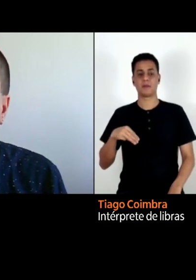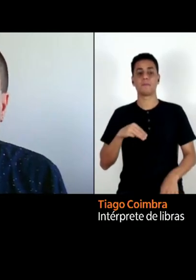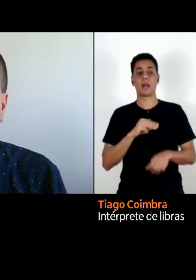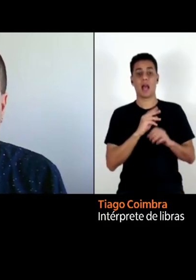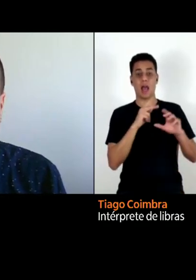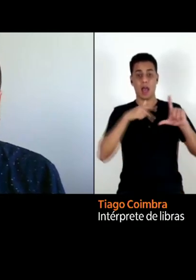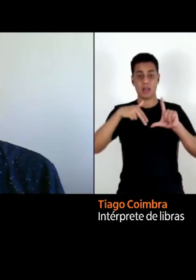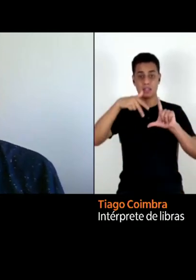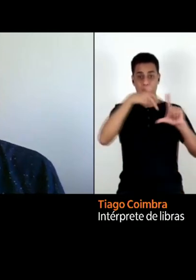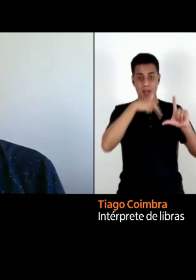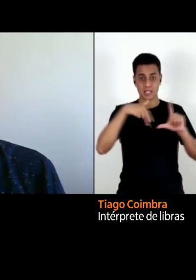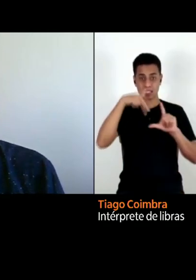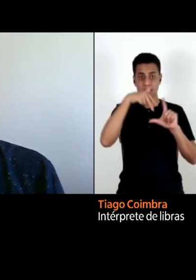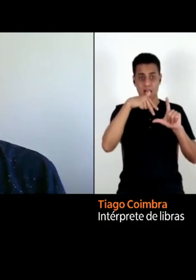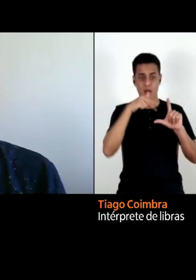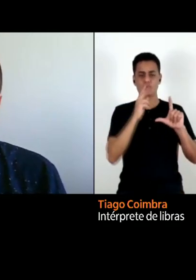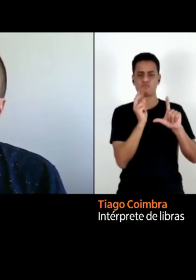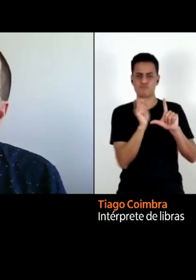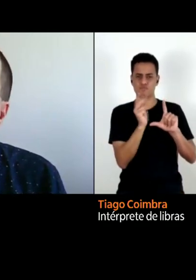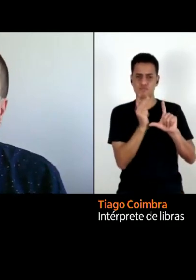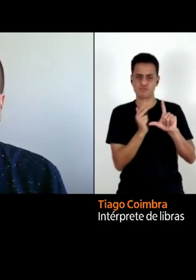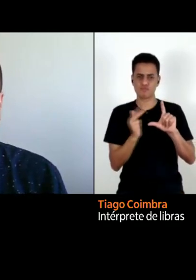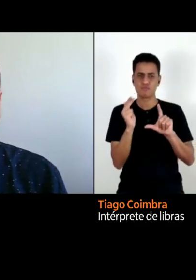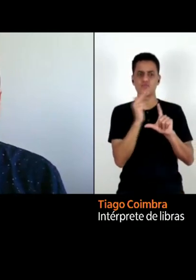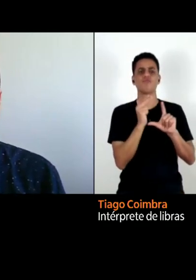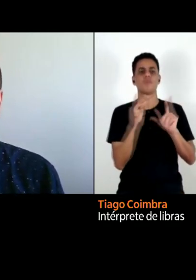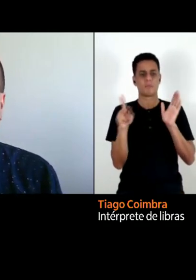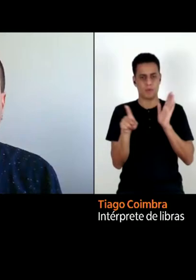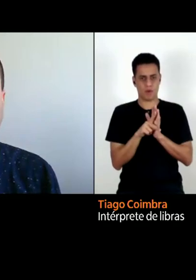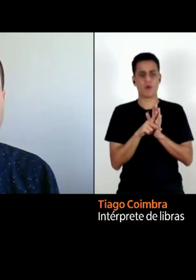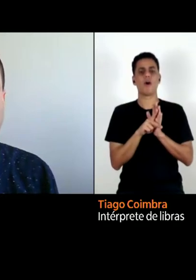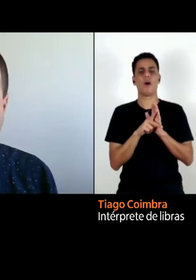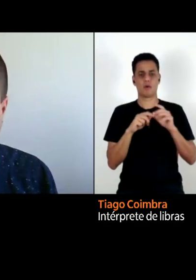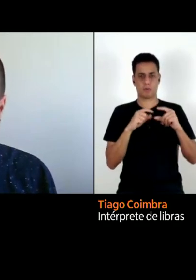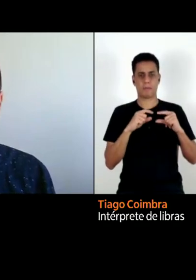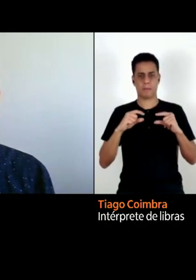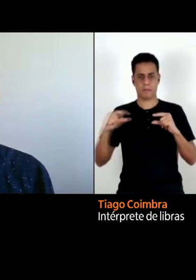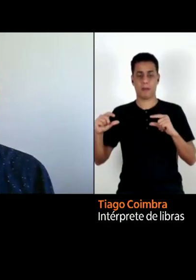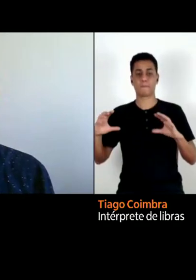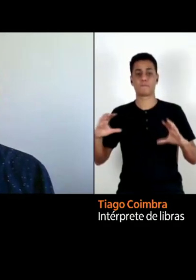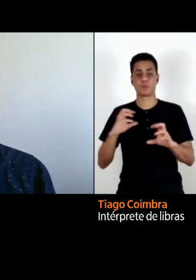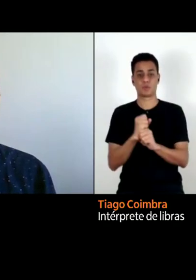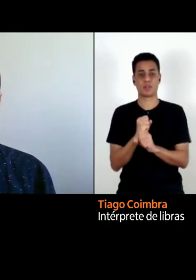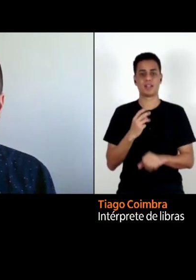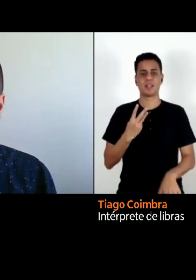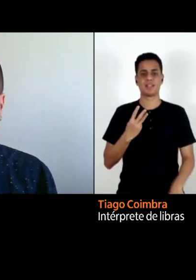película 16mm, essa sequência de animação com duração de 30 segundos.